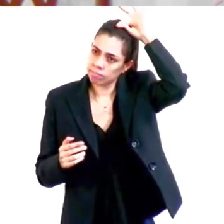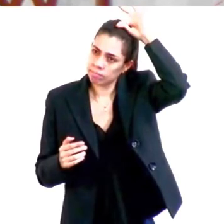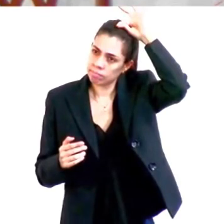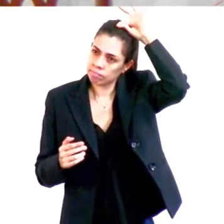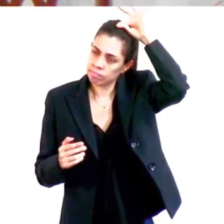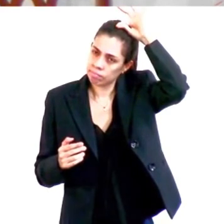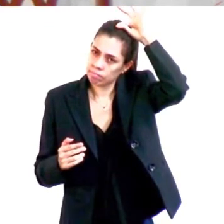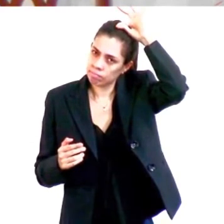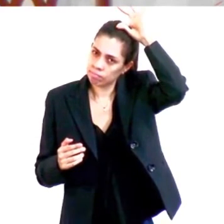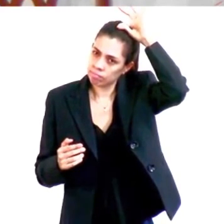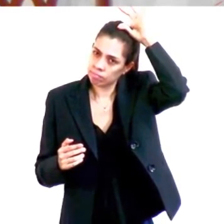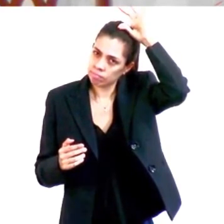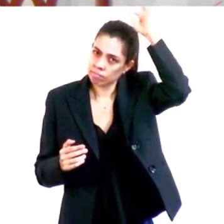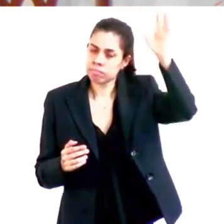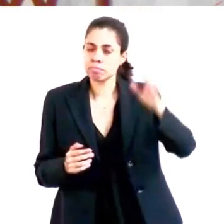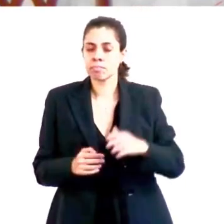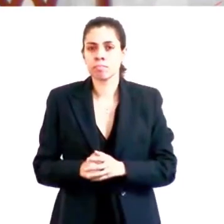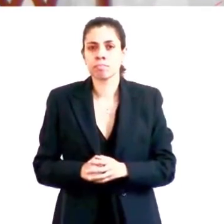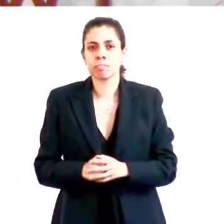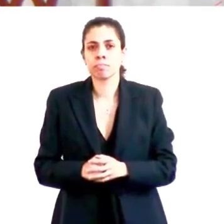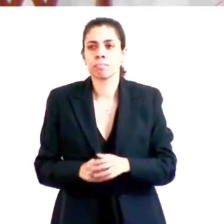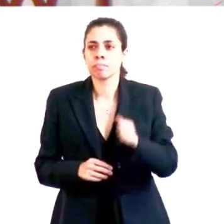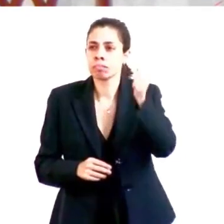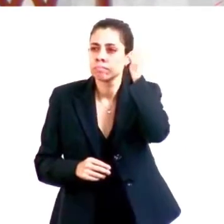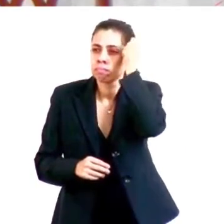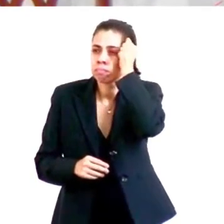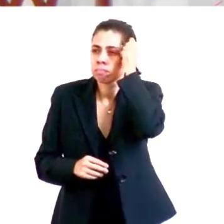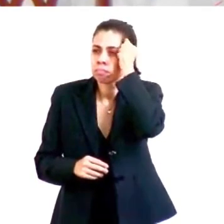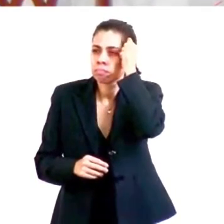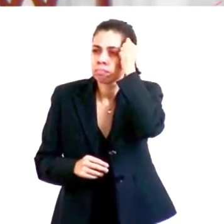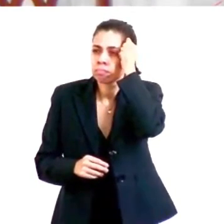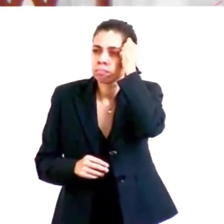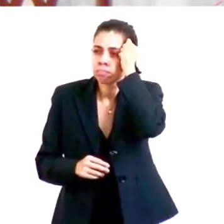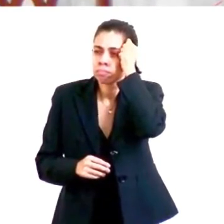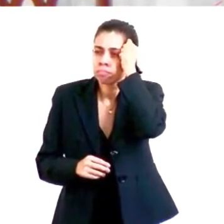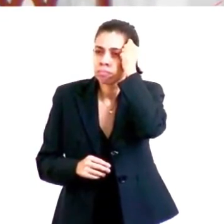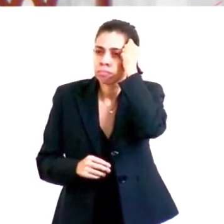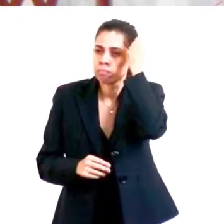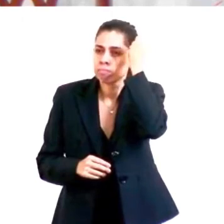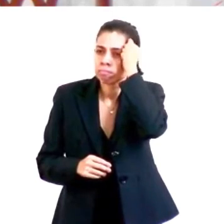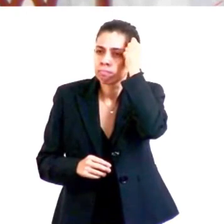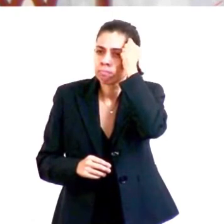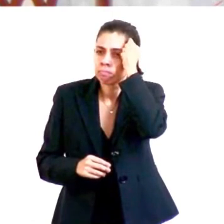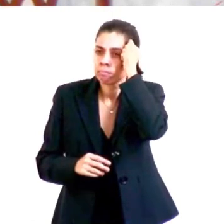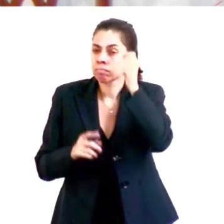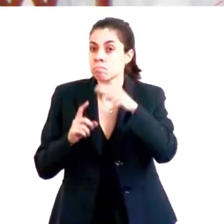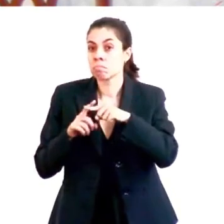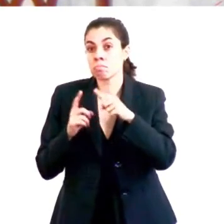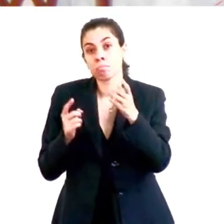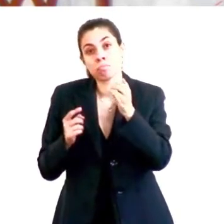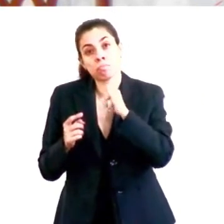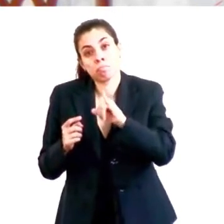coração e vai mover você ao arrependimento. Mas se você não tem, se desespere,